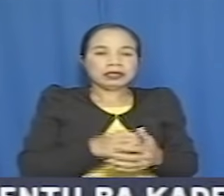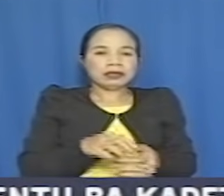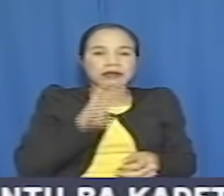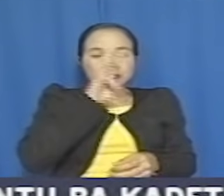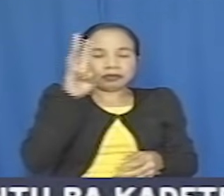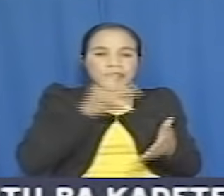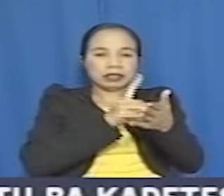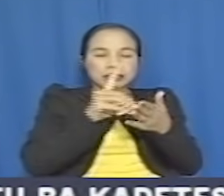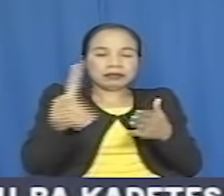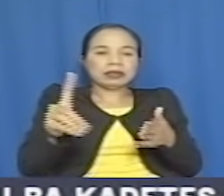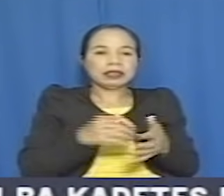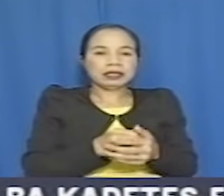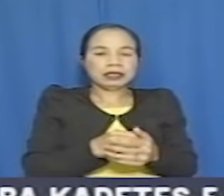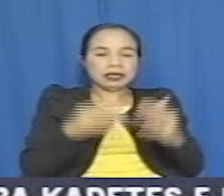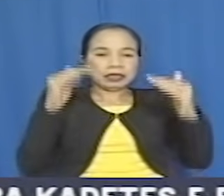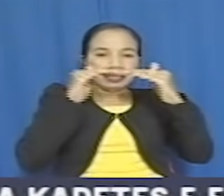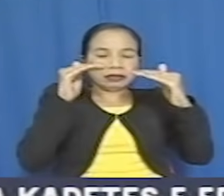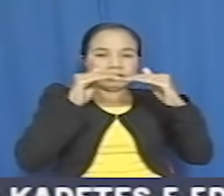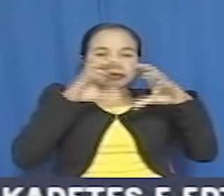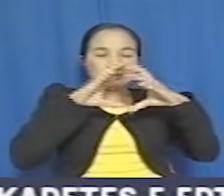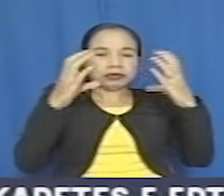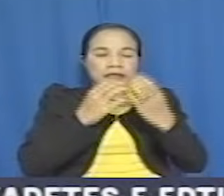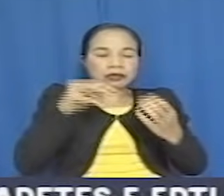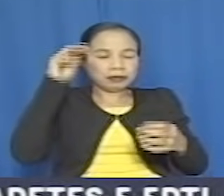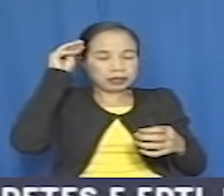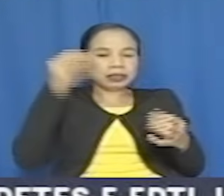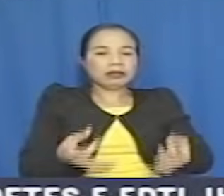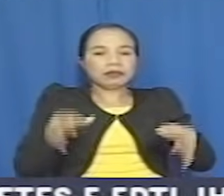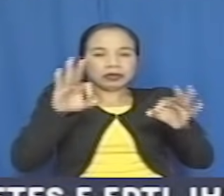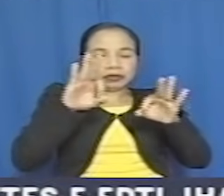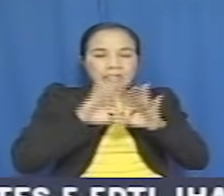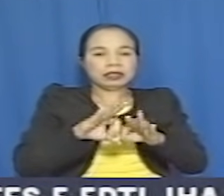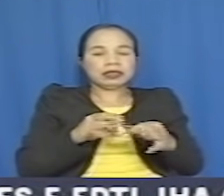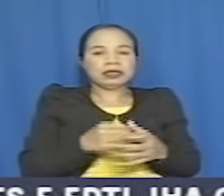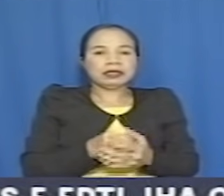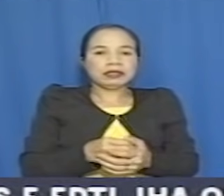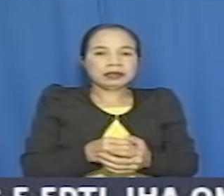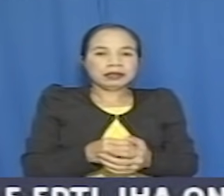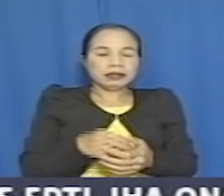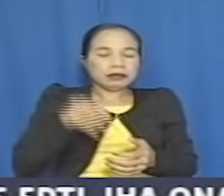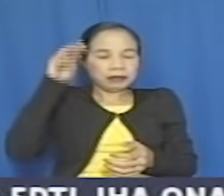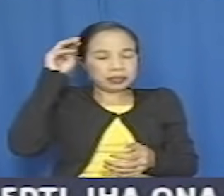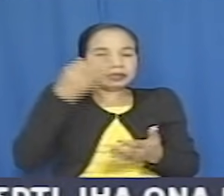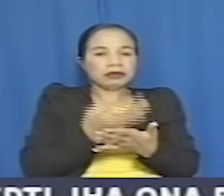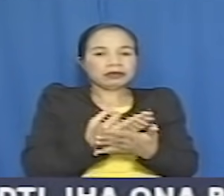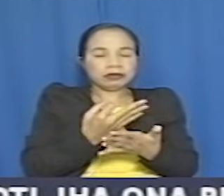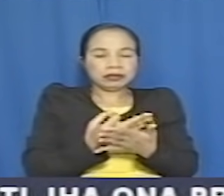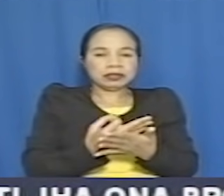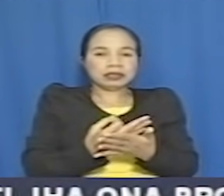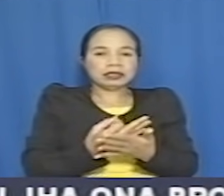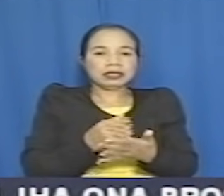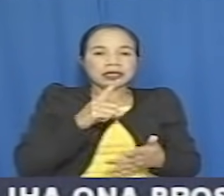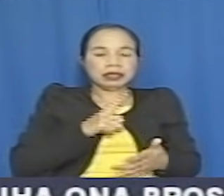Quarta-feira, semana, né? E a reunião com o Conselho Ministro Ordinária e a Salão Auditório Ministério Finanças e Tara